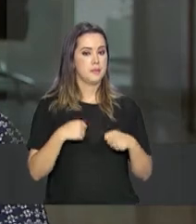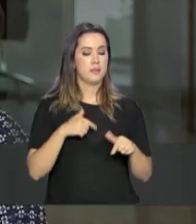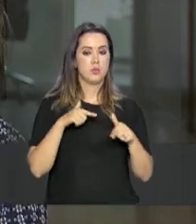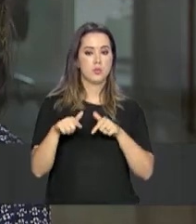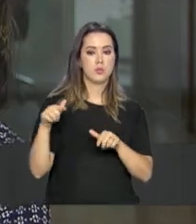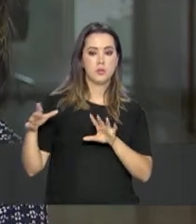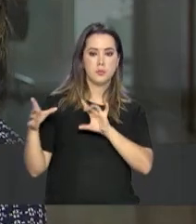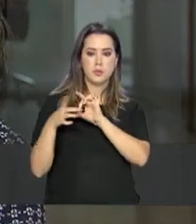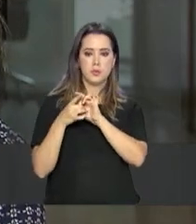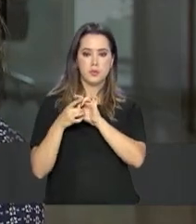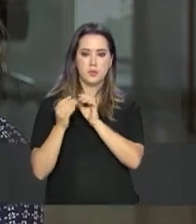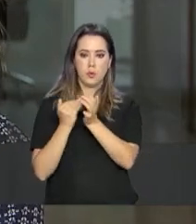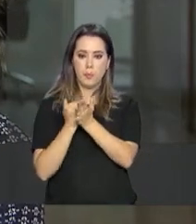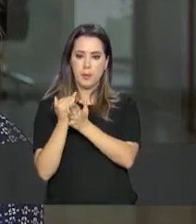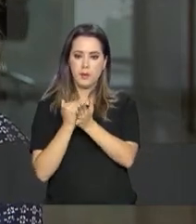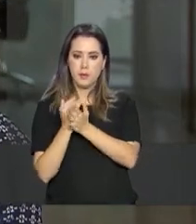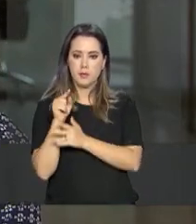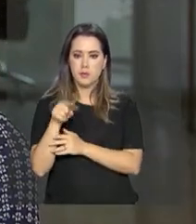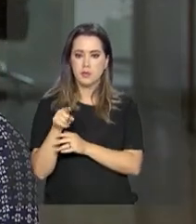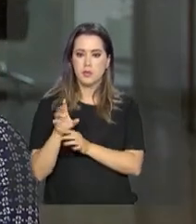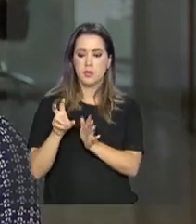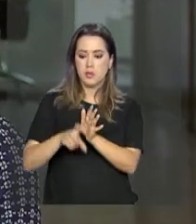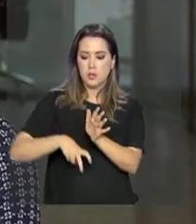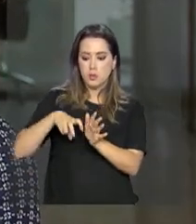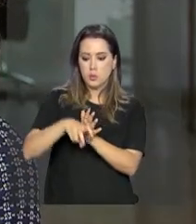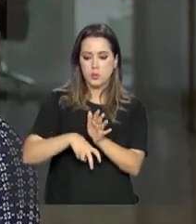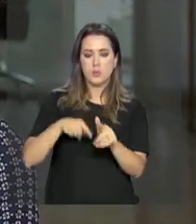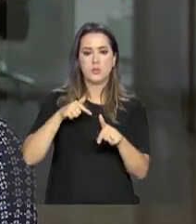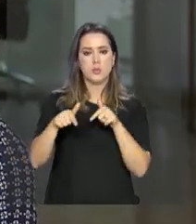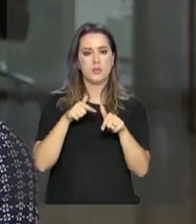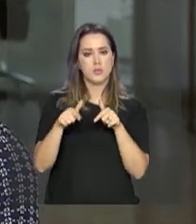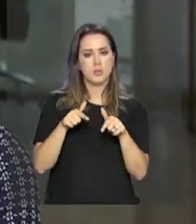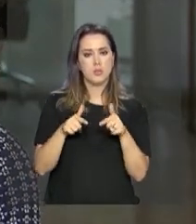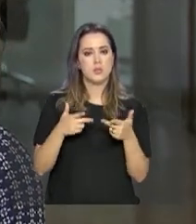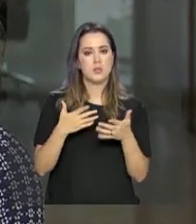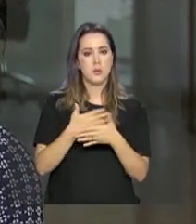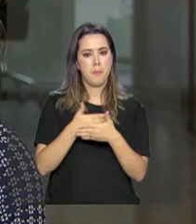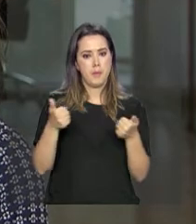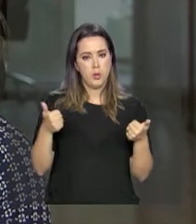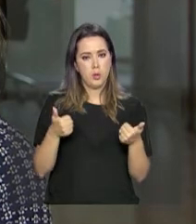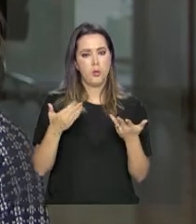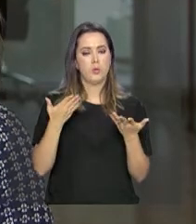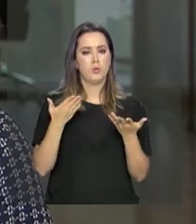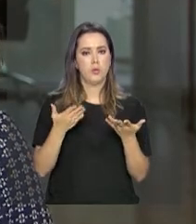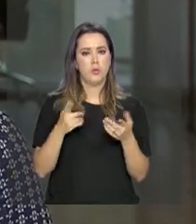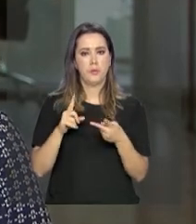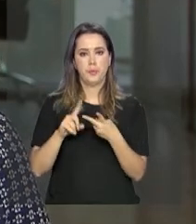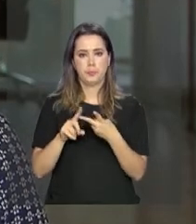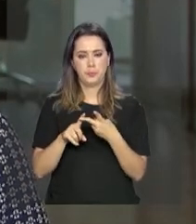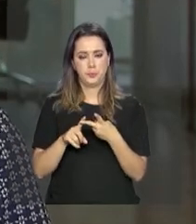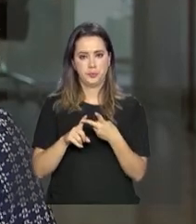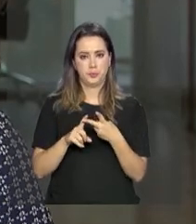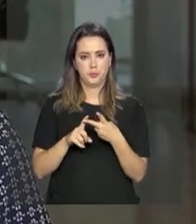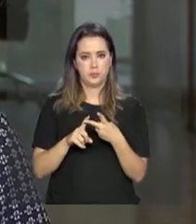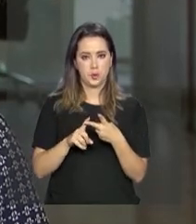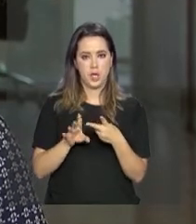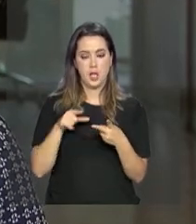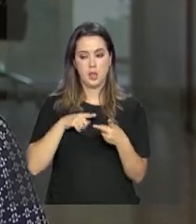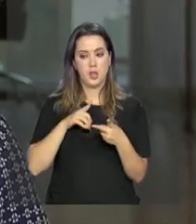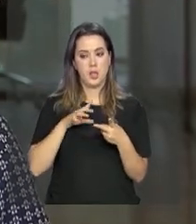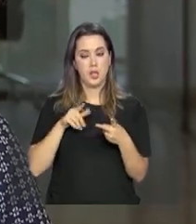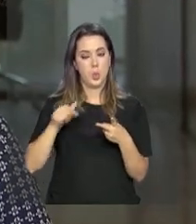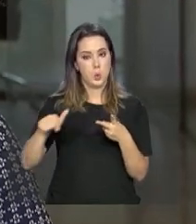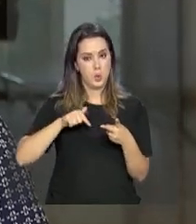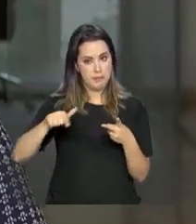uma ação que é lá na propriedade, capacitar o agricultor para fazer o trabalho dele de melhor maneira. Eu tenho uma ação que é mais global, que